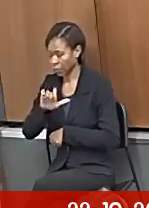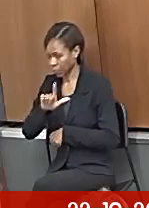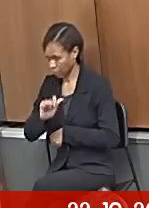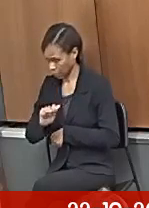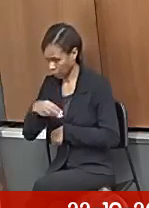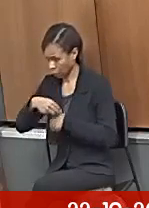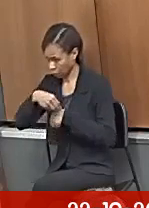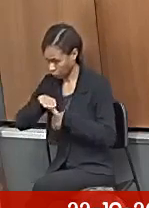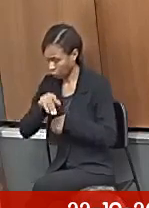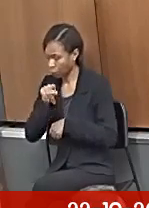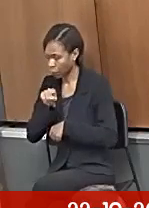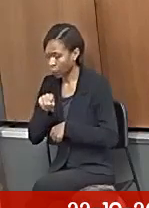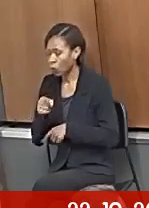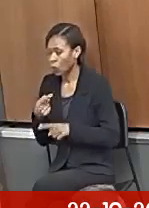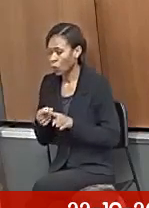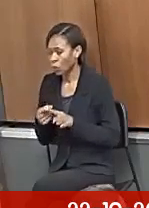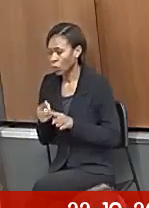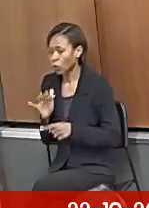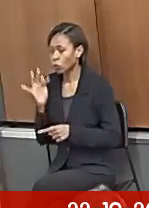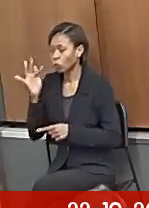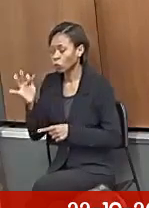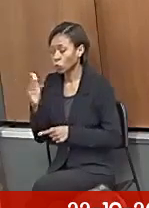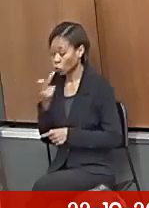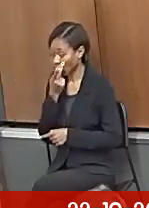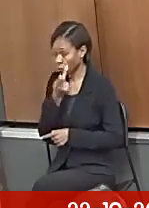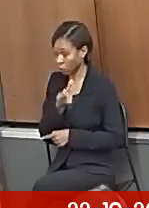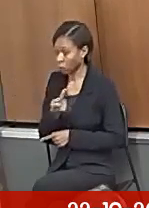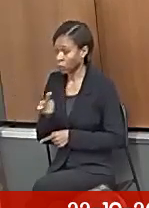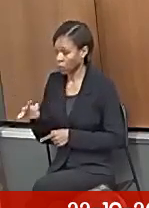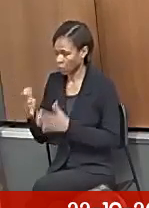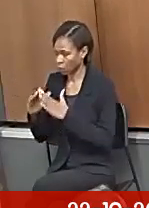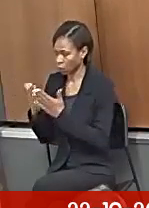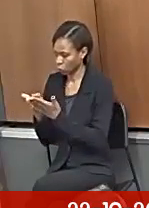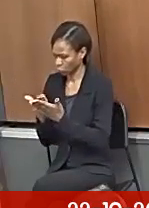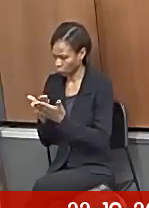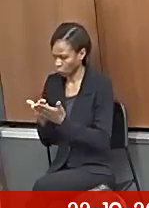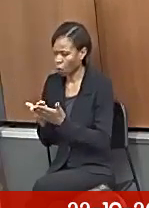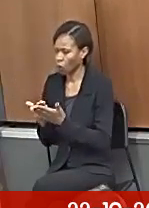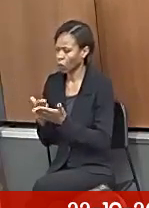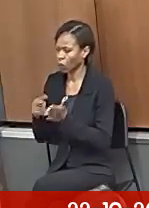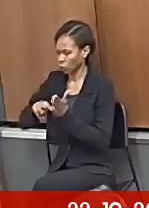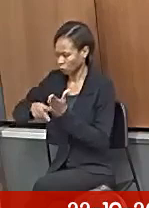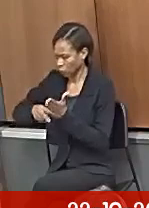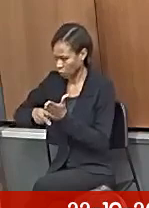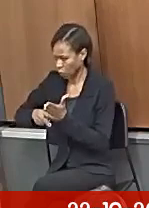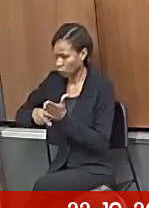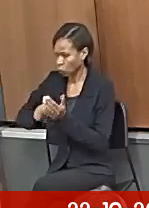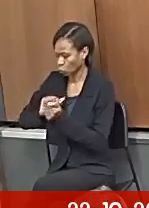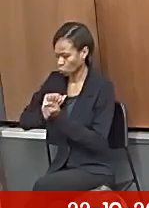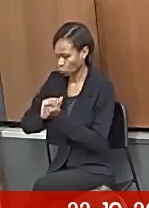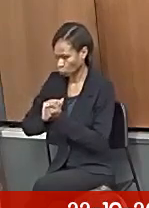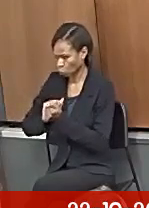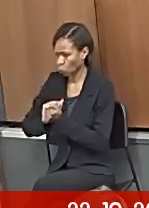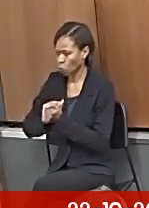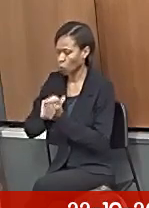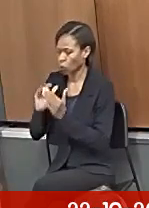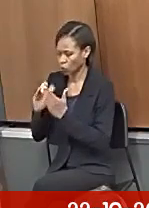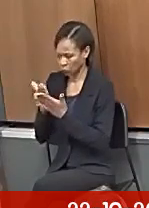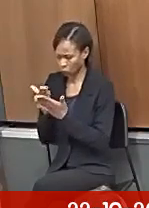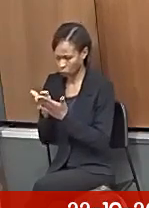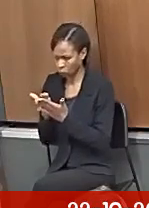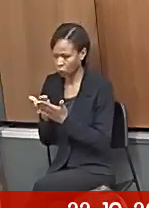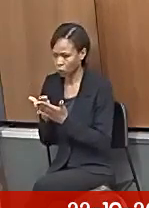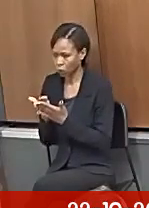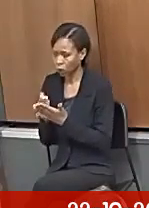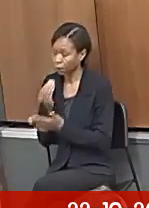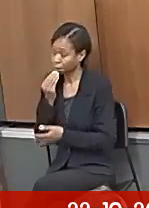para que, quando a gente for fazer essa visita ao sindicato, juntamente com as escolas, e a gente